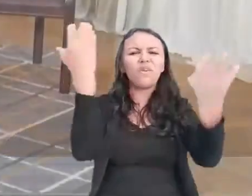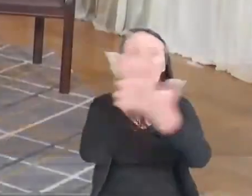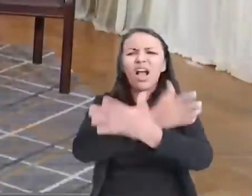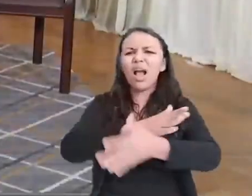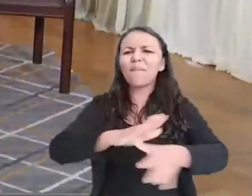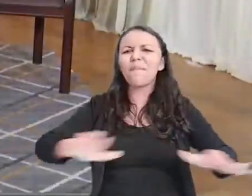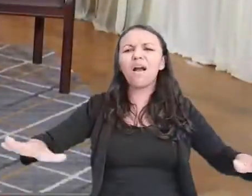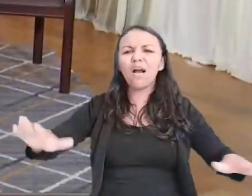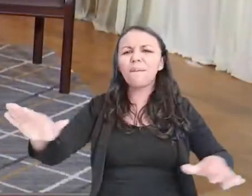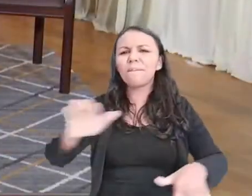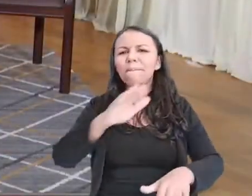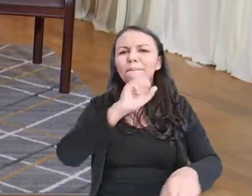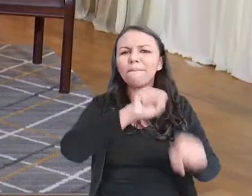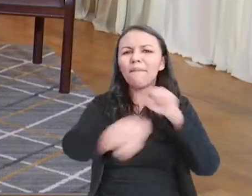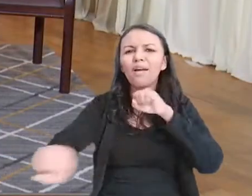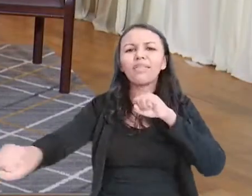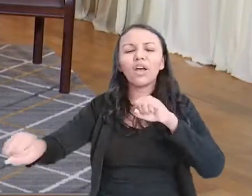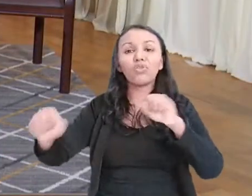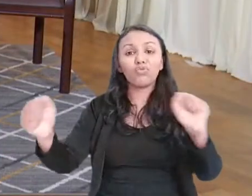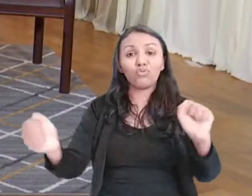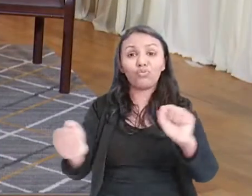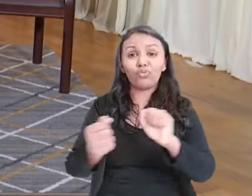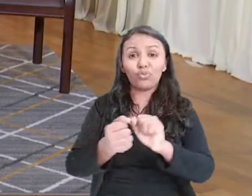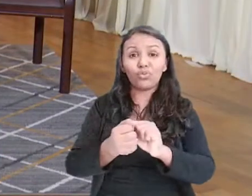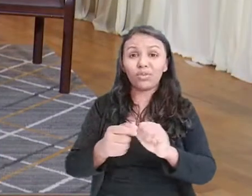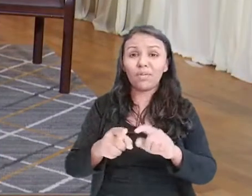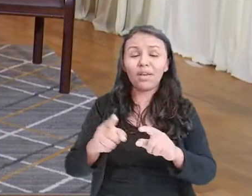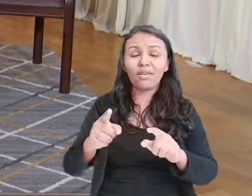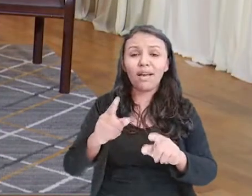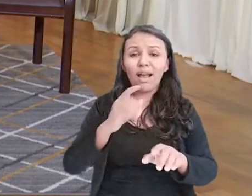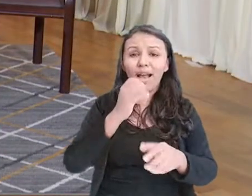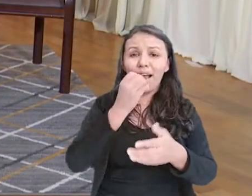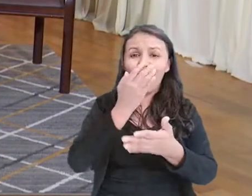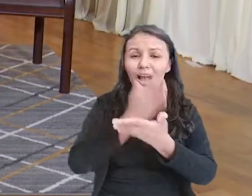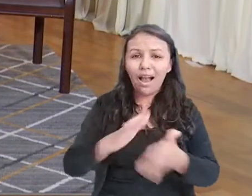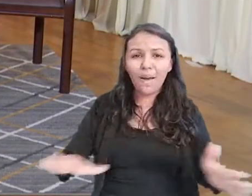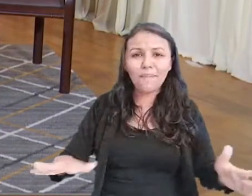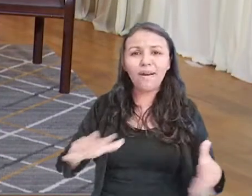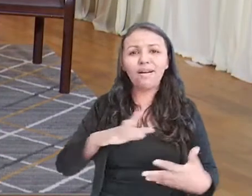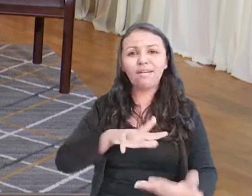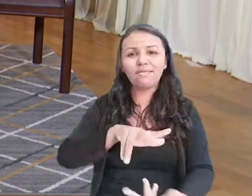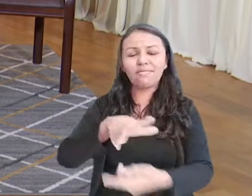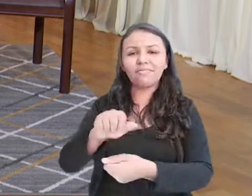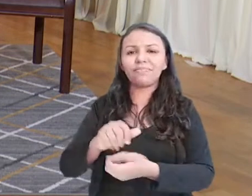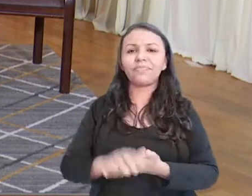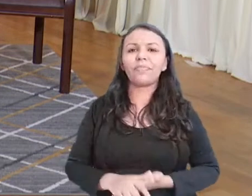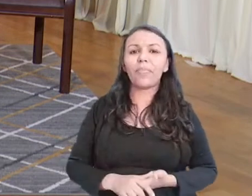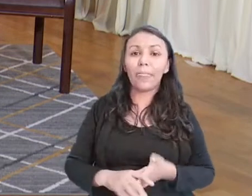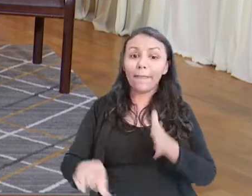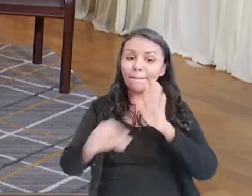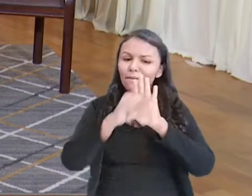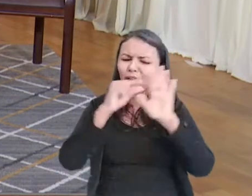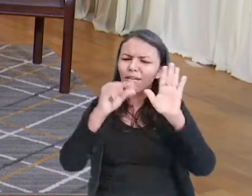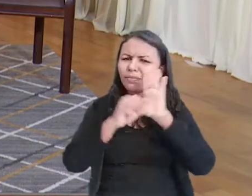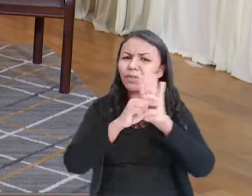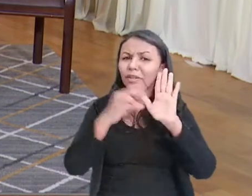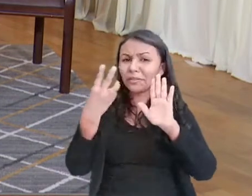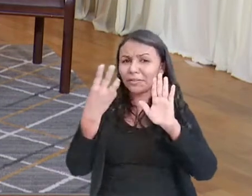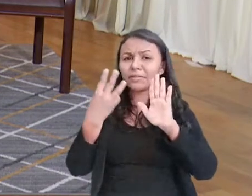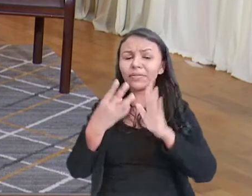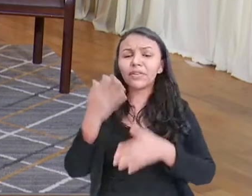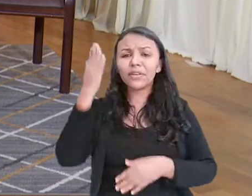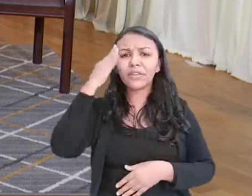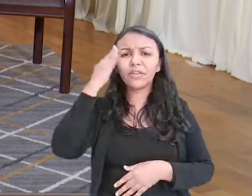terra. Bom, com esses 3 versículos da palavra de Deus, logo nós entendemos que a terra